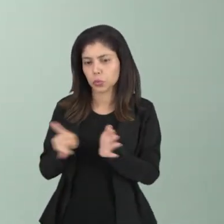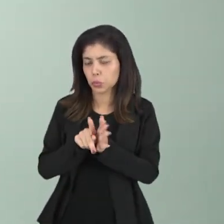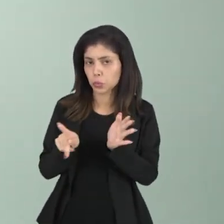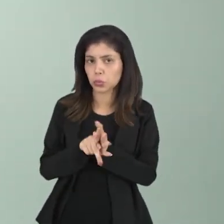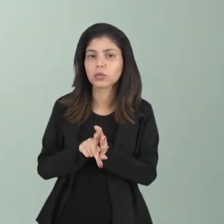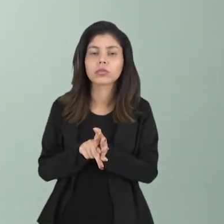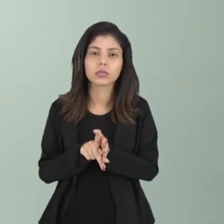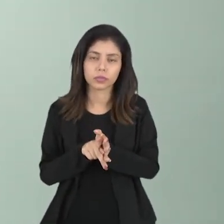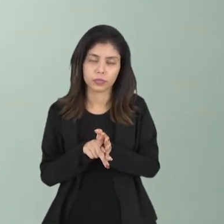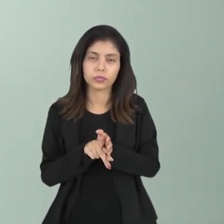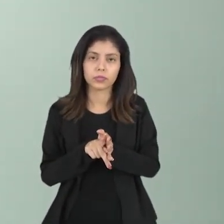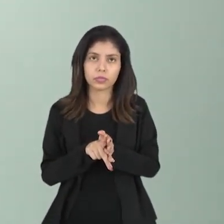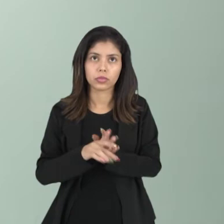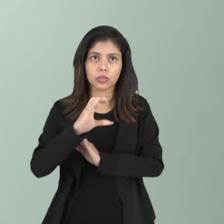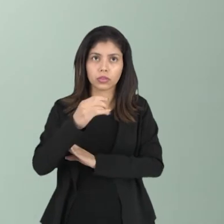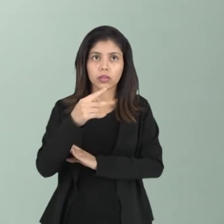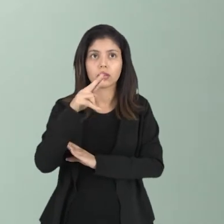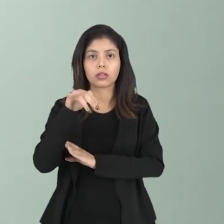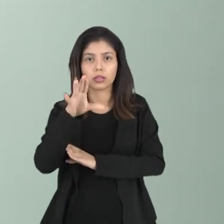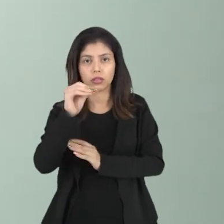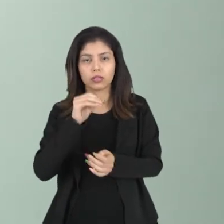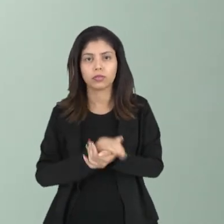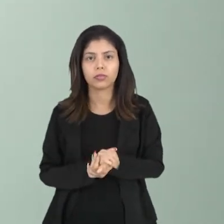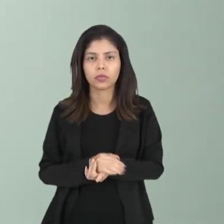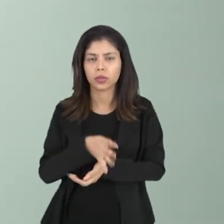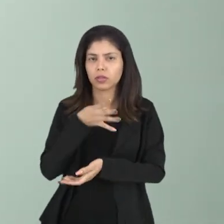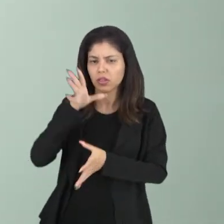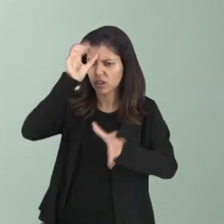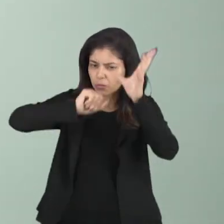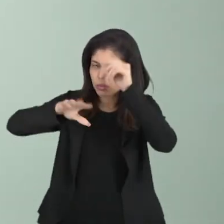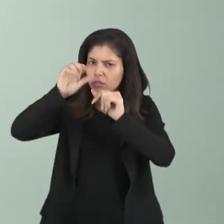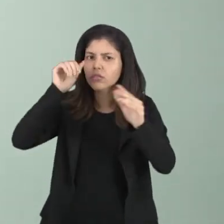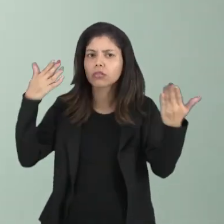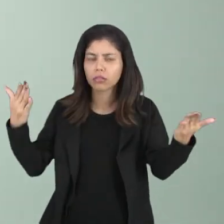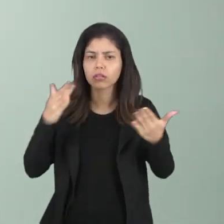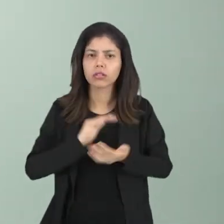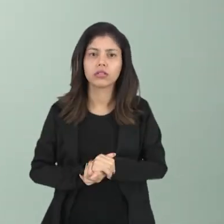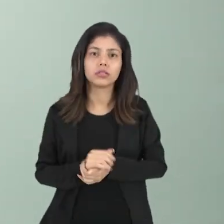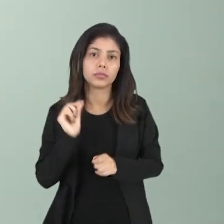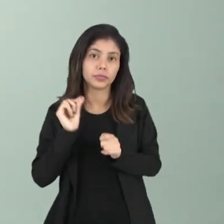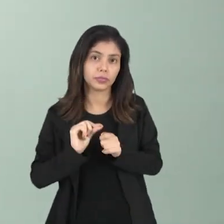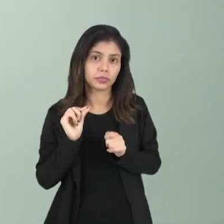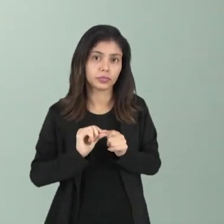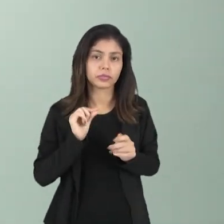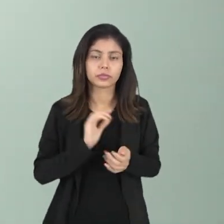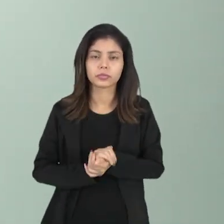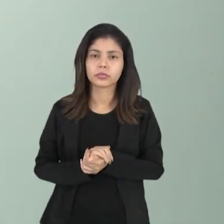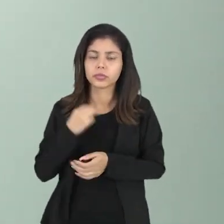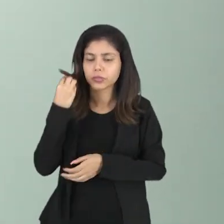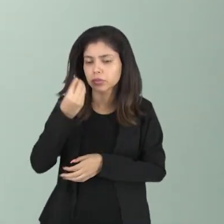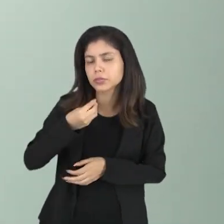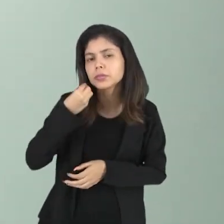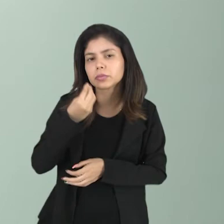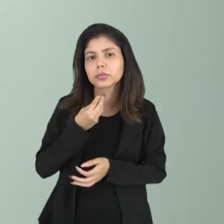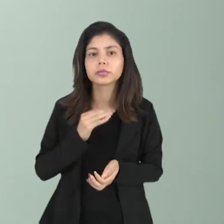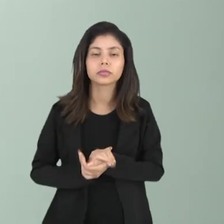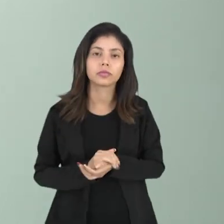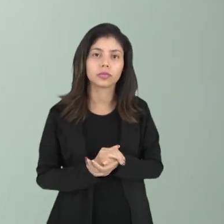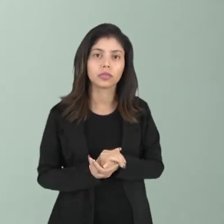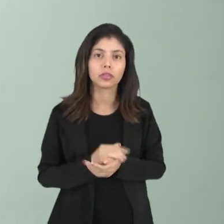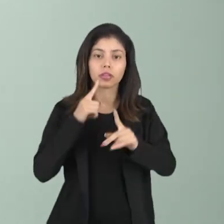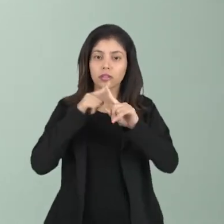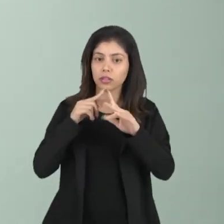próprio Copérnico ele é conhecido por fazer uma experiência diante